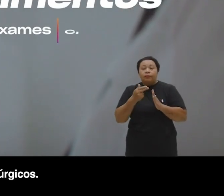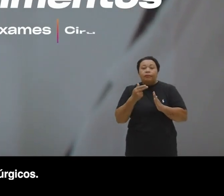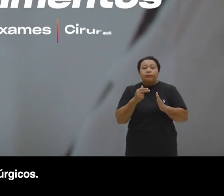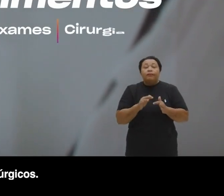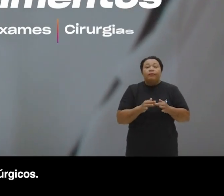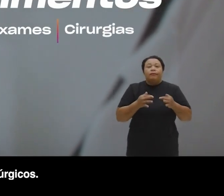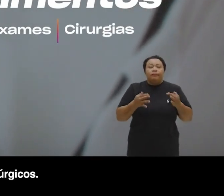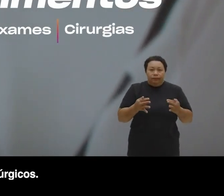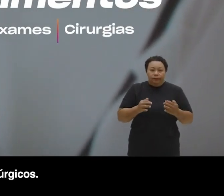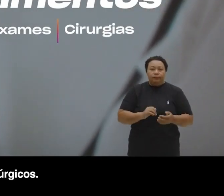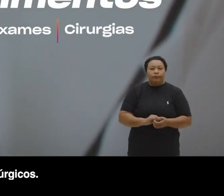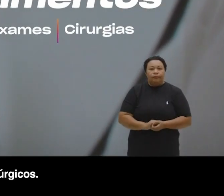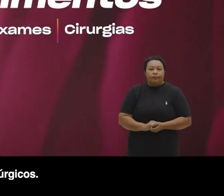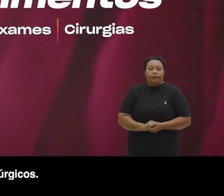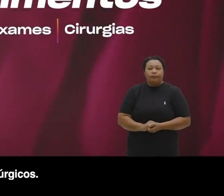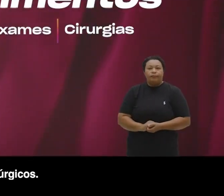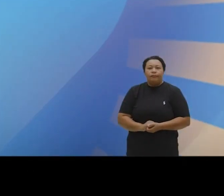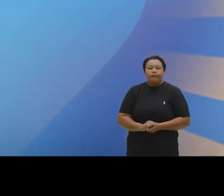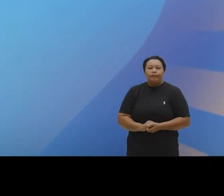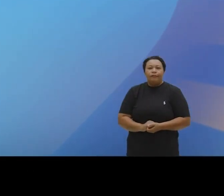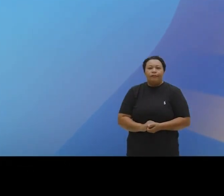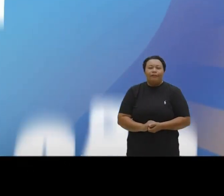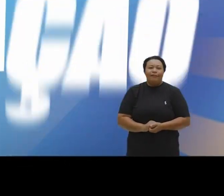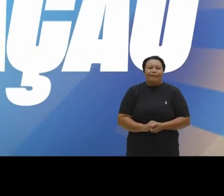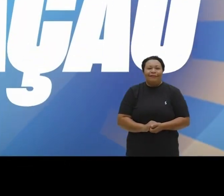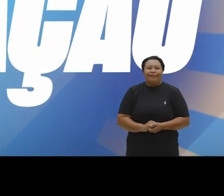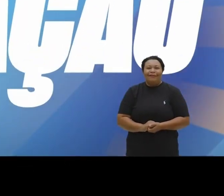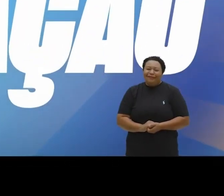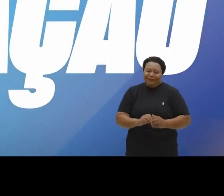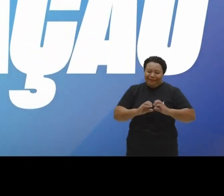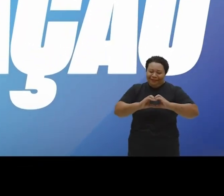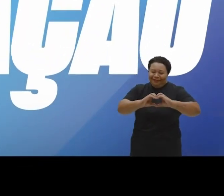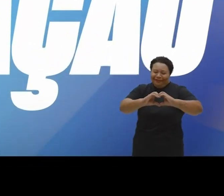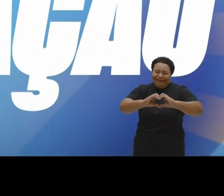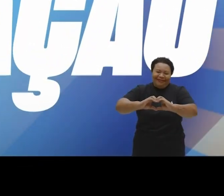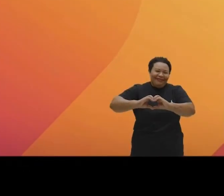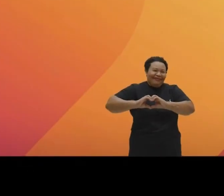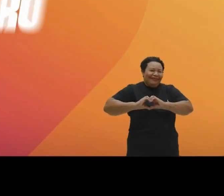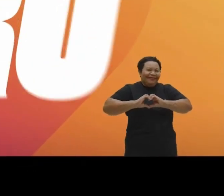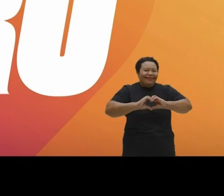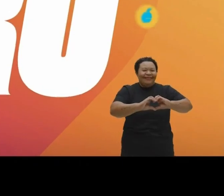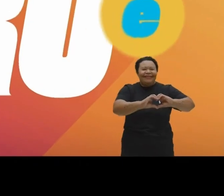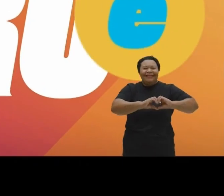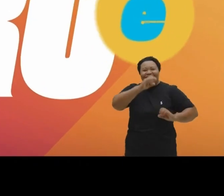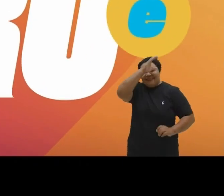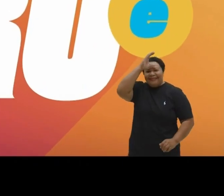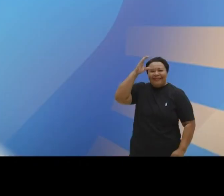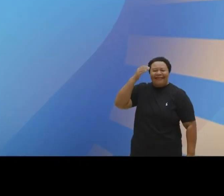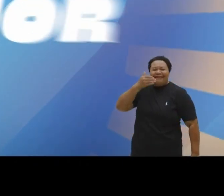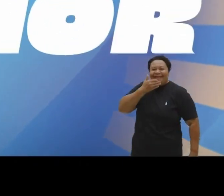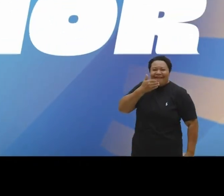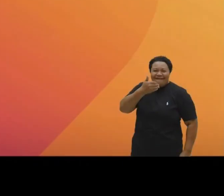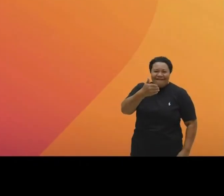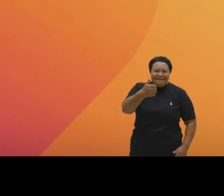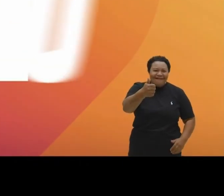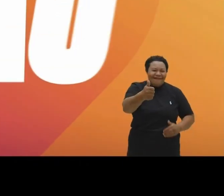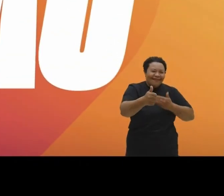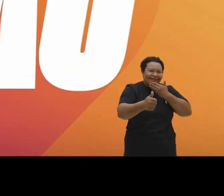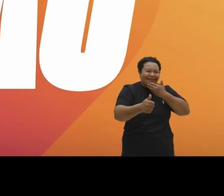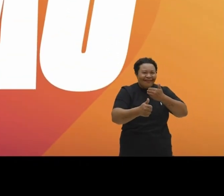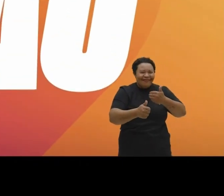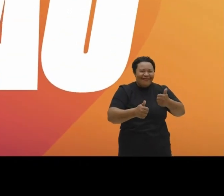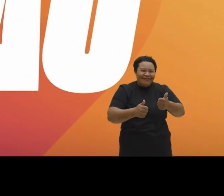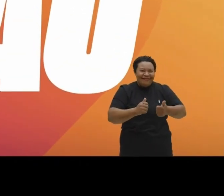e procedimentos cirúrgicos. De coração, Cícero é a